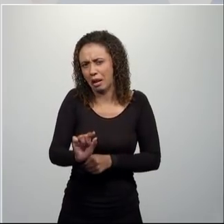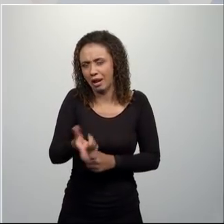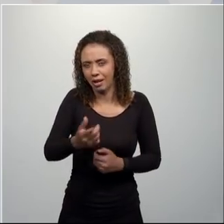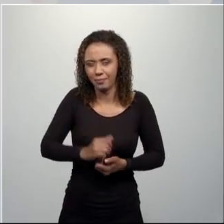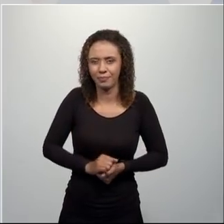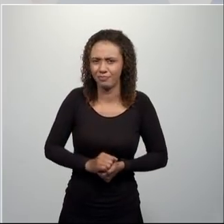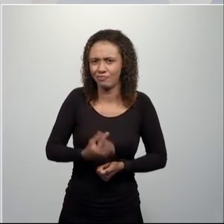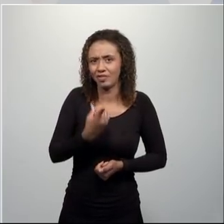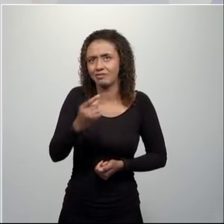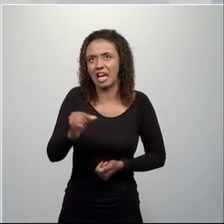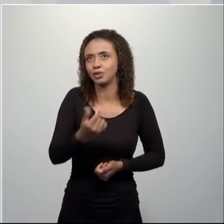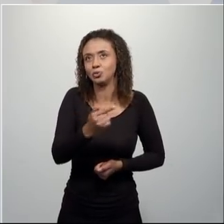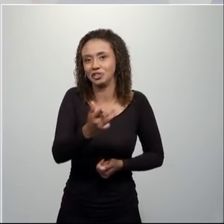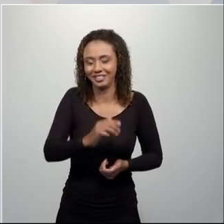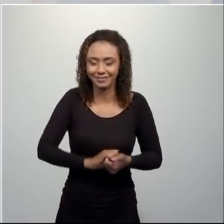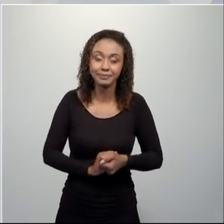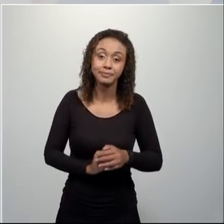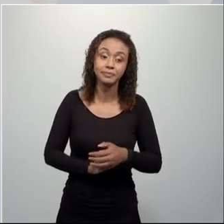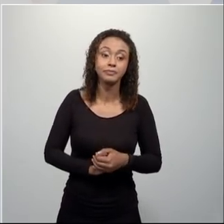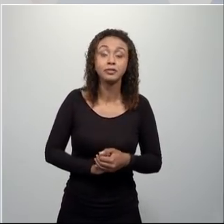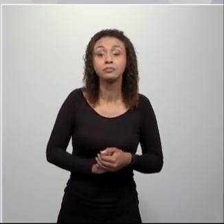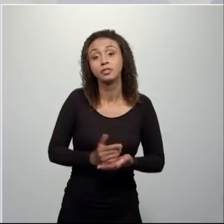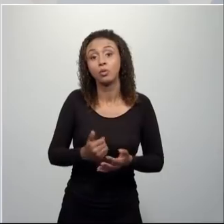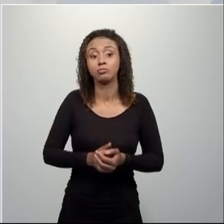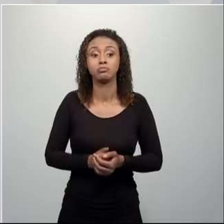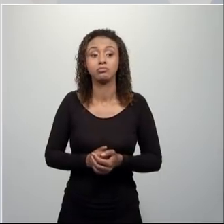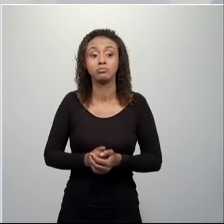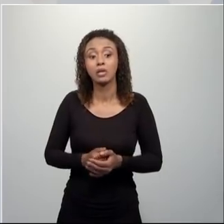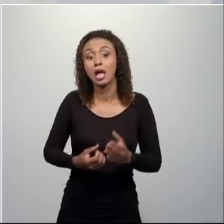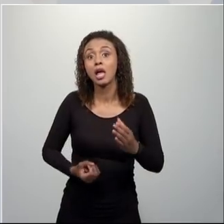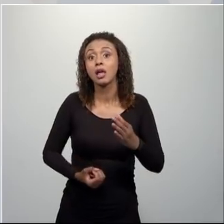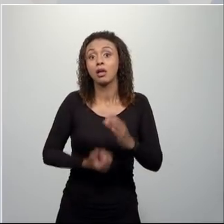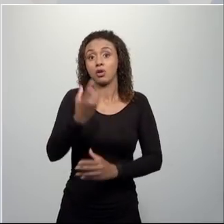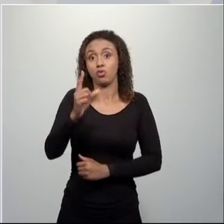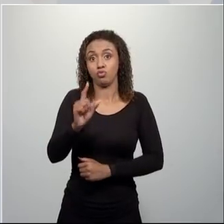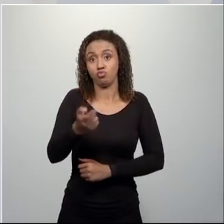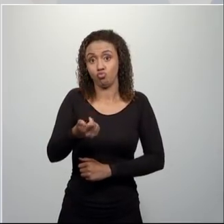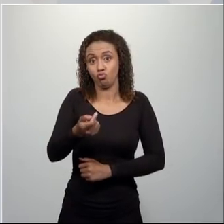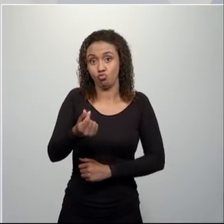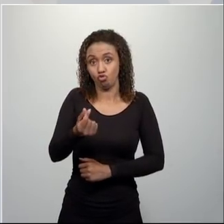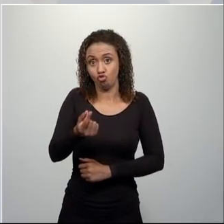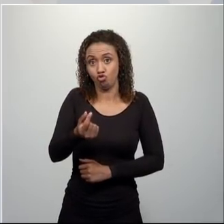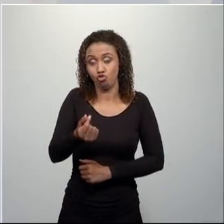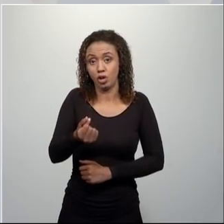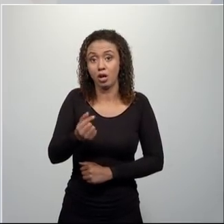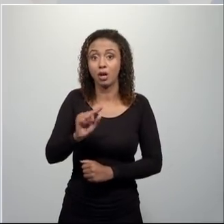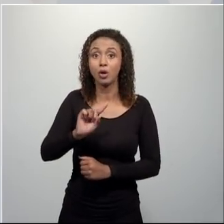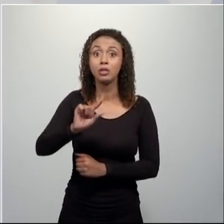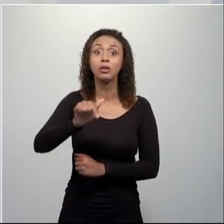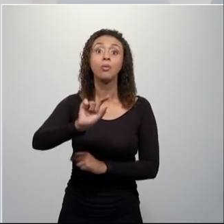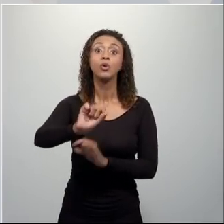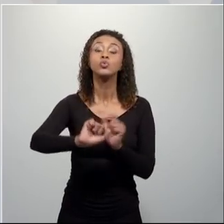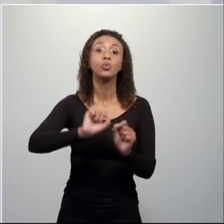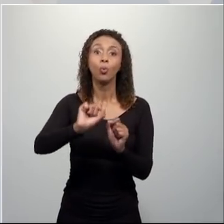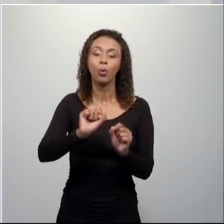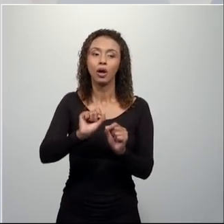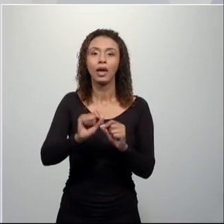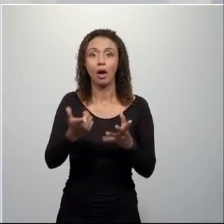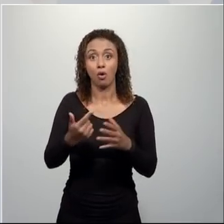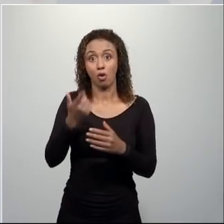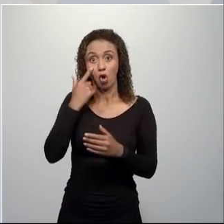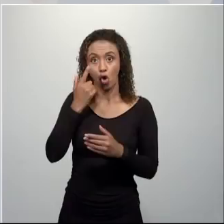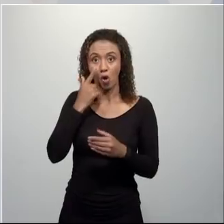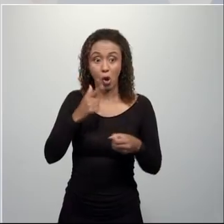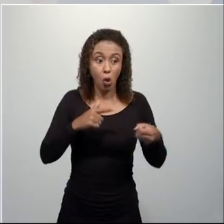de nós então a gerou essa moeda e ele adicionou aí num banco de dados dele 19 saques são as